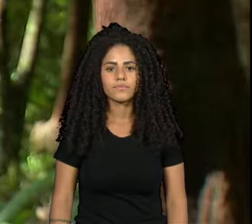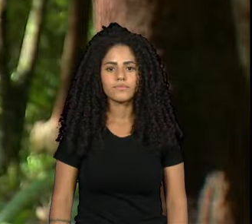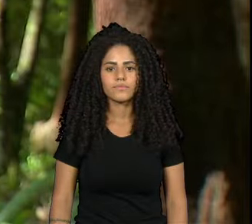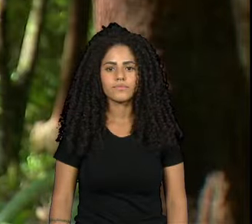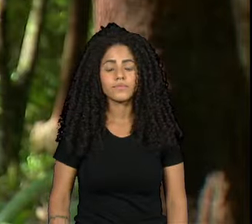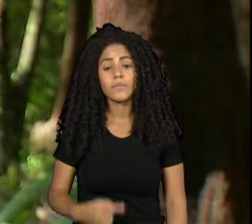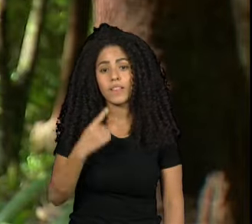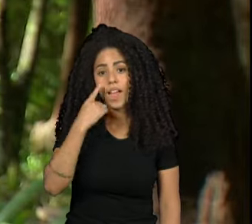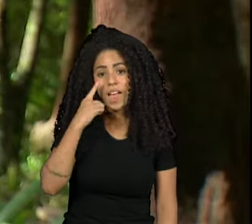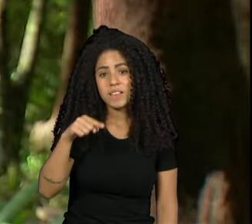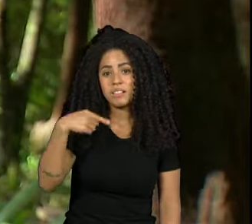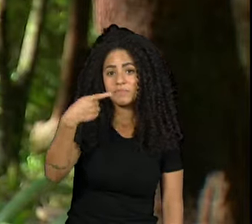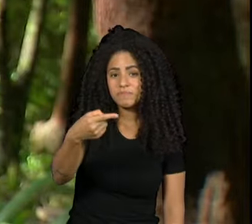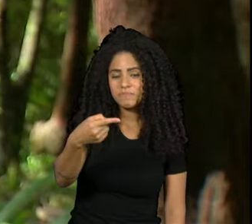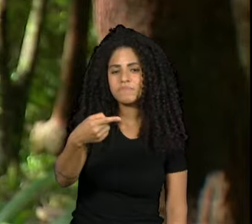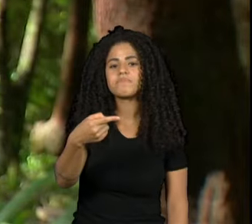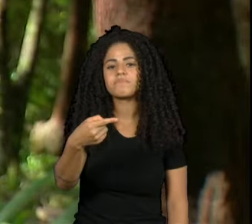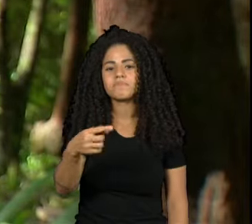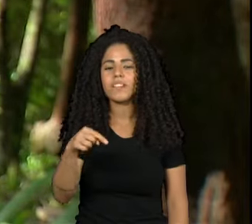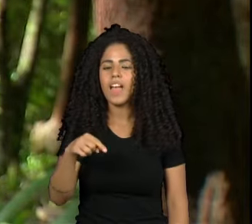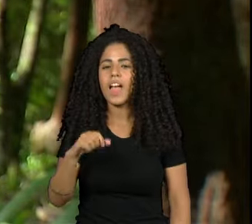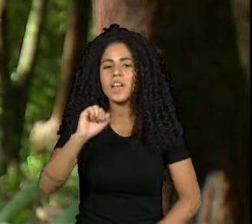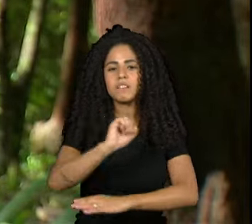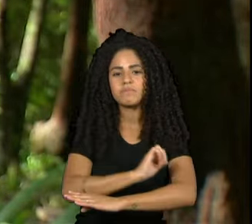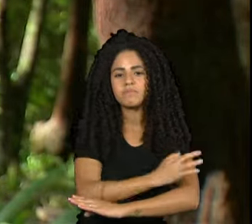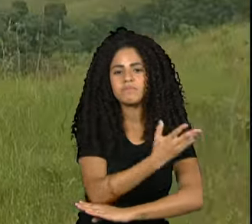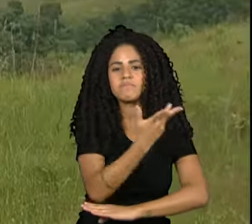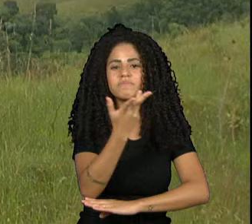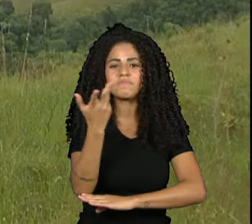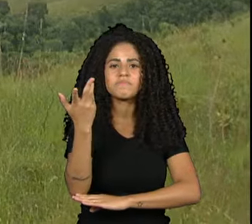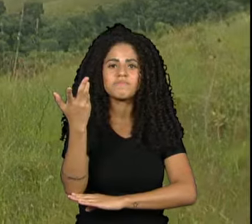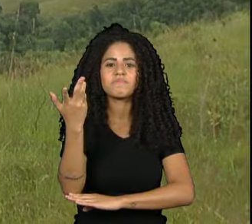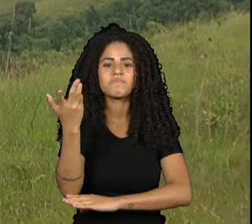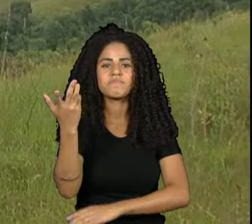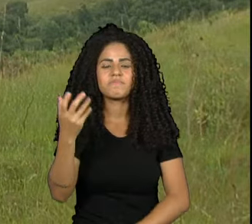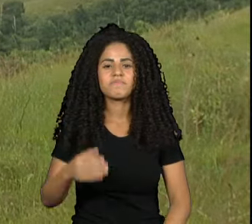E você vai ver daqui a pouco aqui no Repórter Eco.